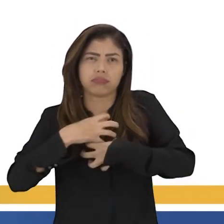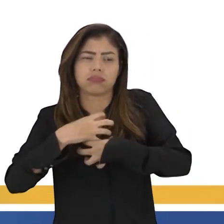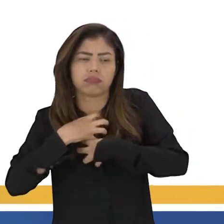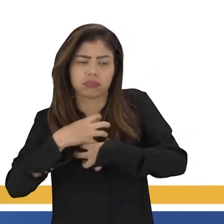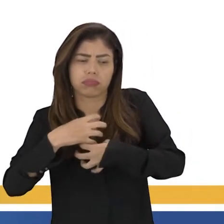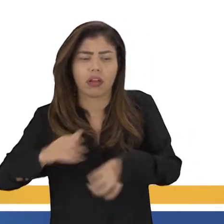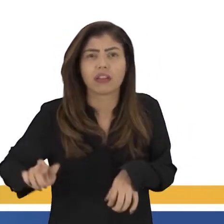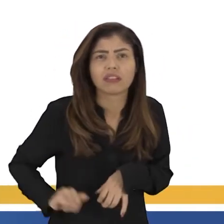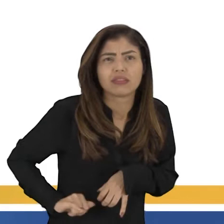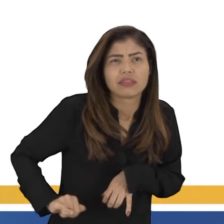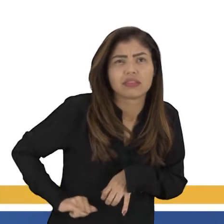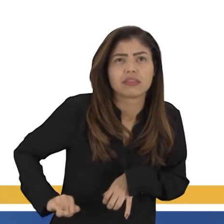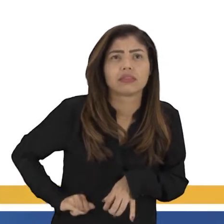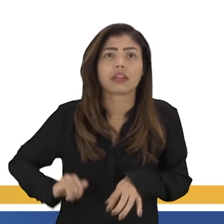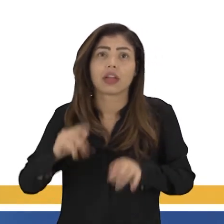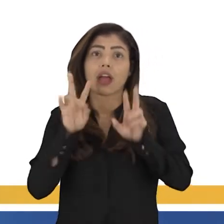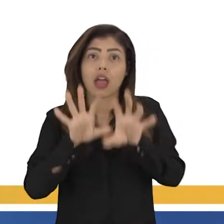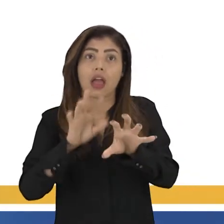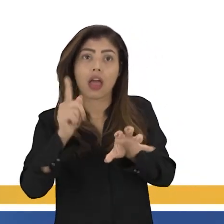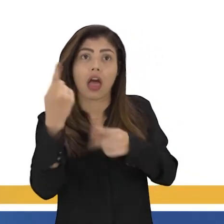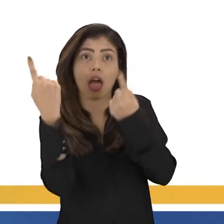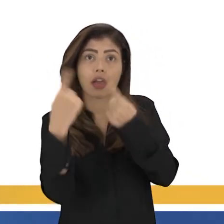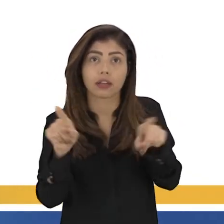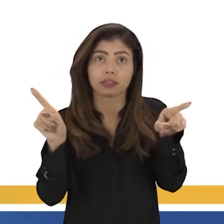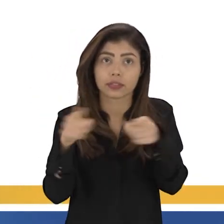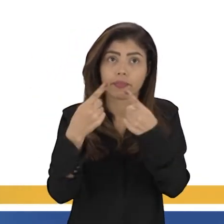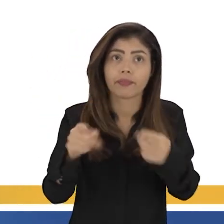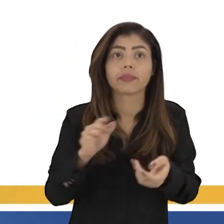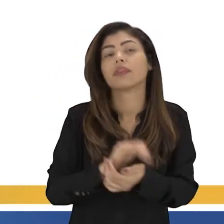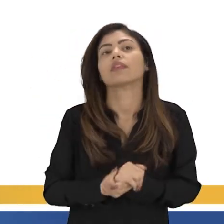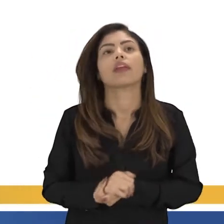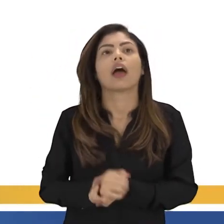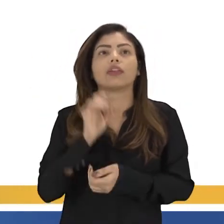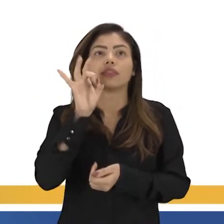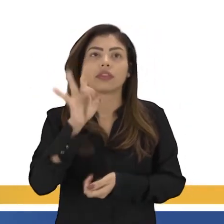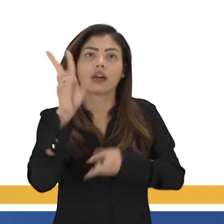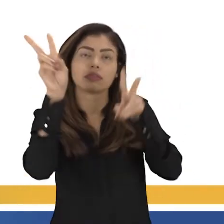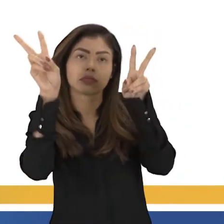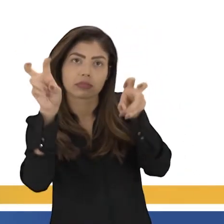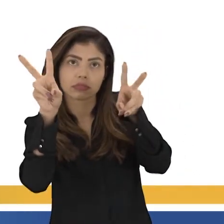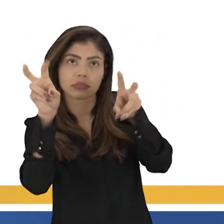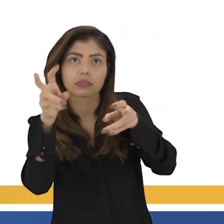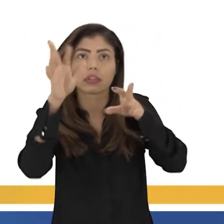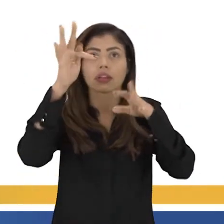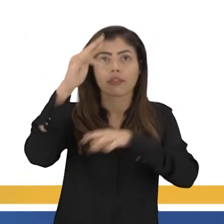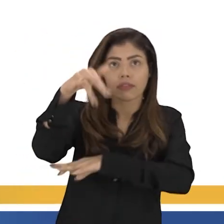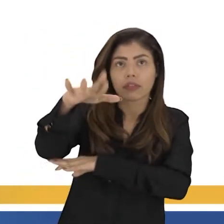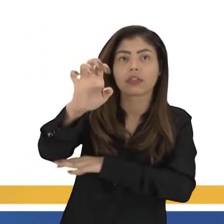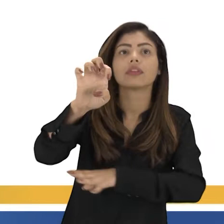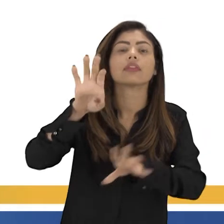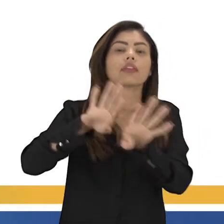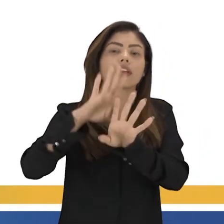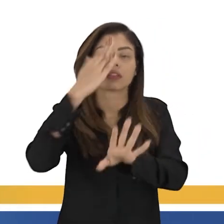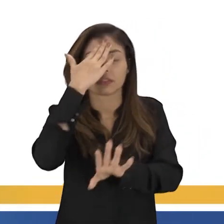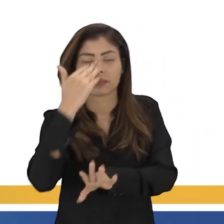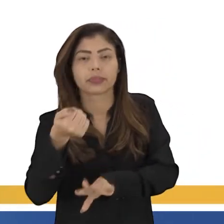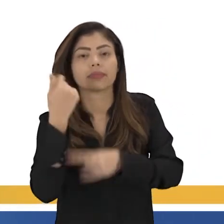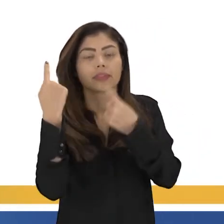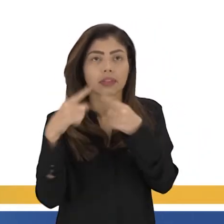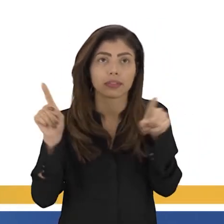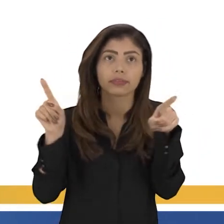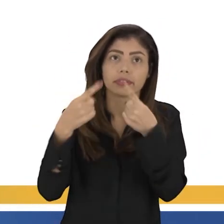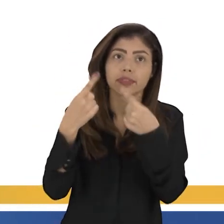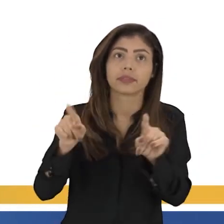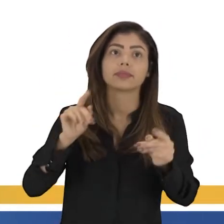tá vendo? Nos falei que era uma música, olha só, a canção. Só da gente ler o título e a fonte, a gente já deu para saber que era uma